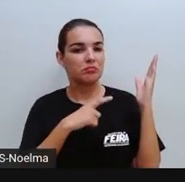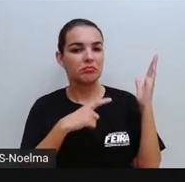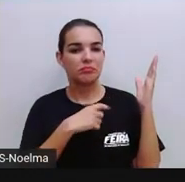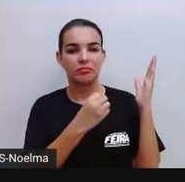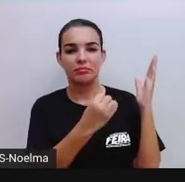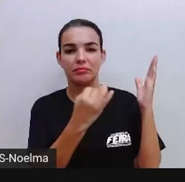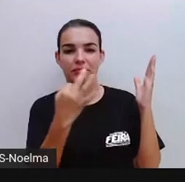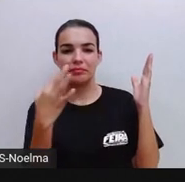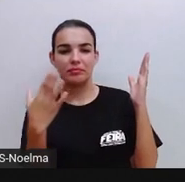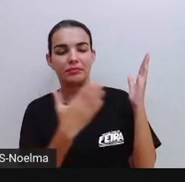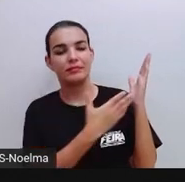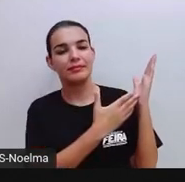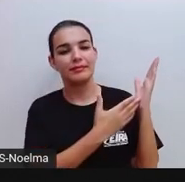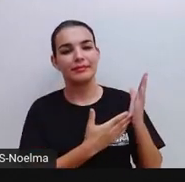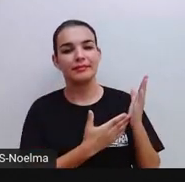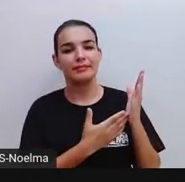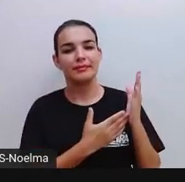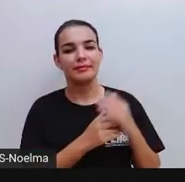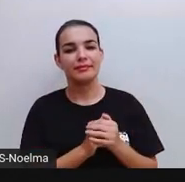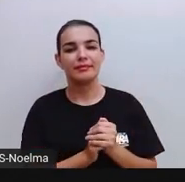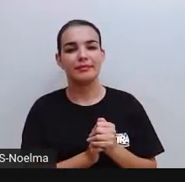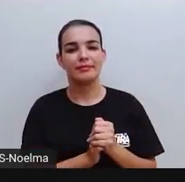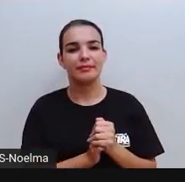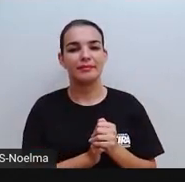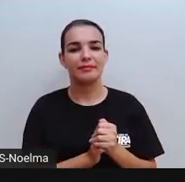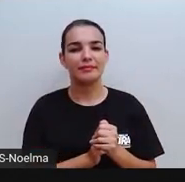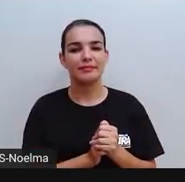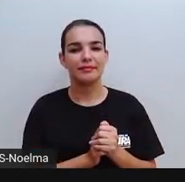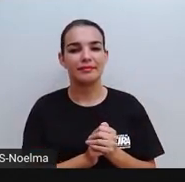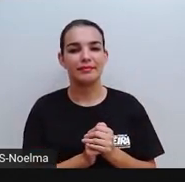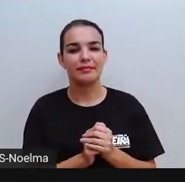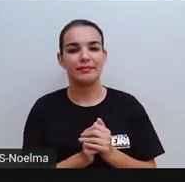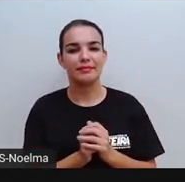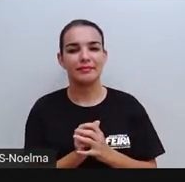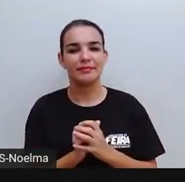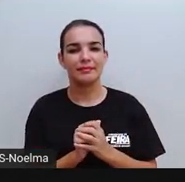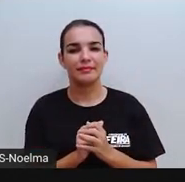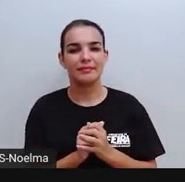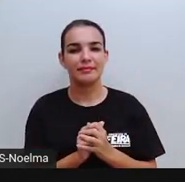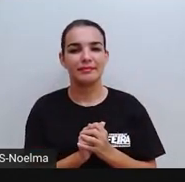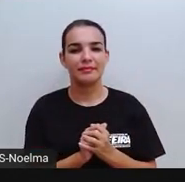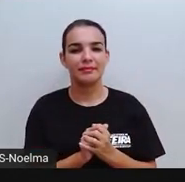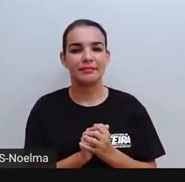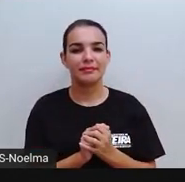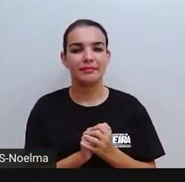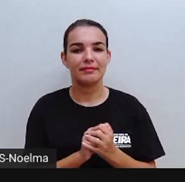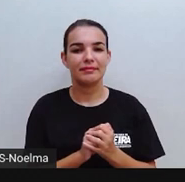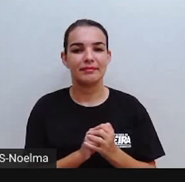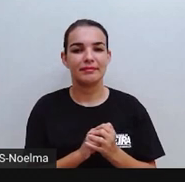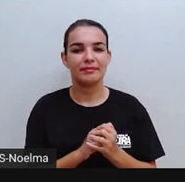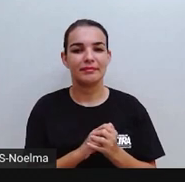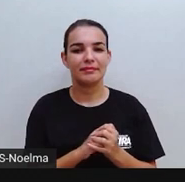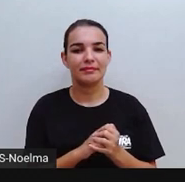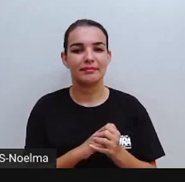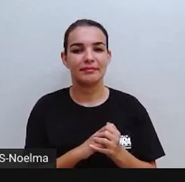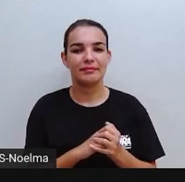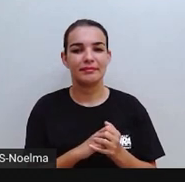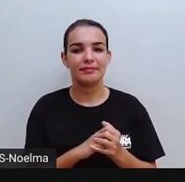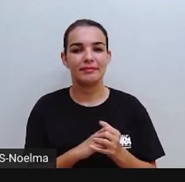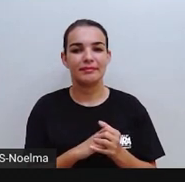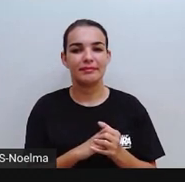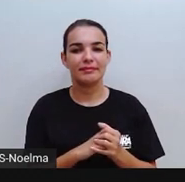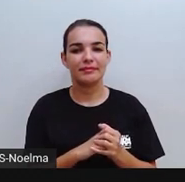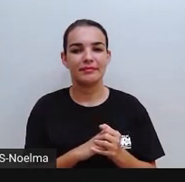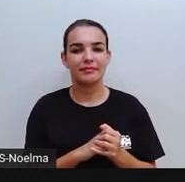Rádio Cultura Rádio Globo sociedade News o Acorda cidade